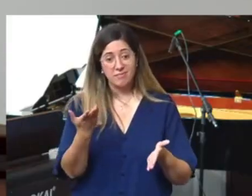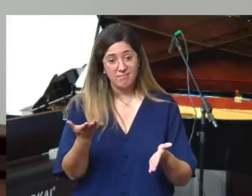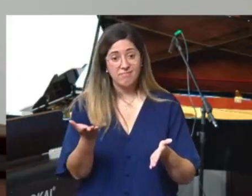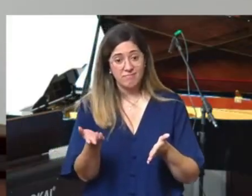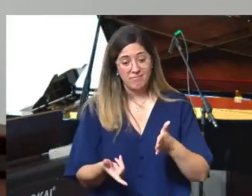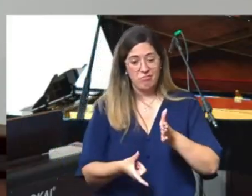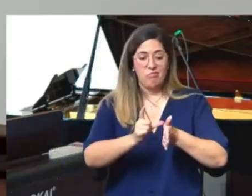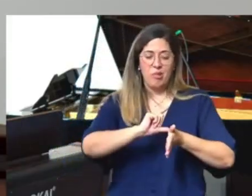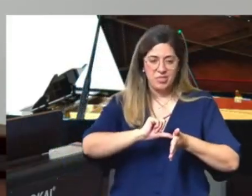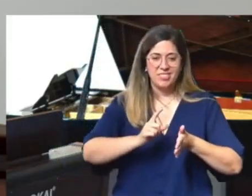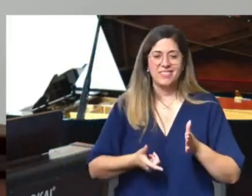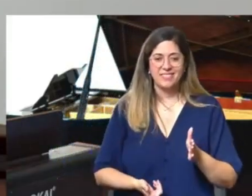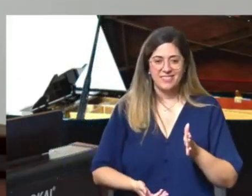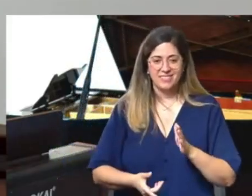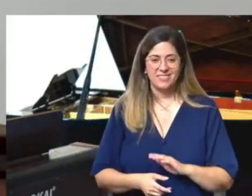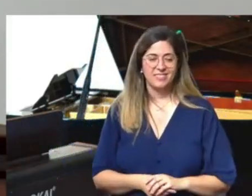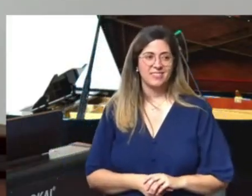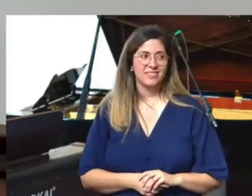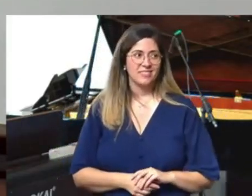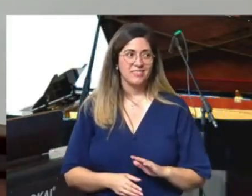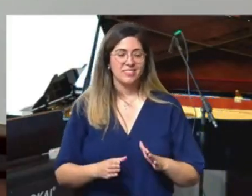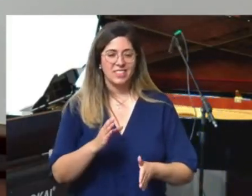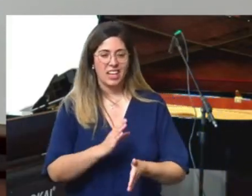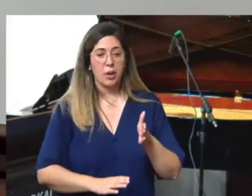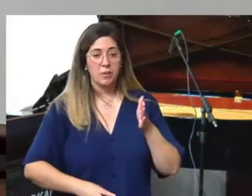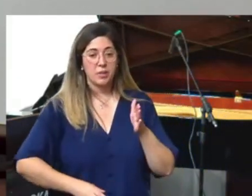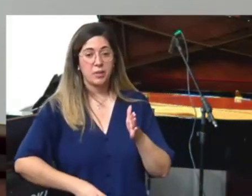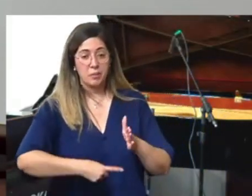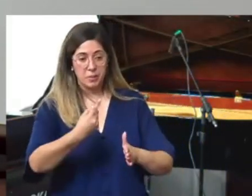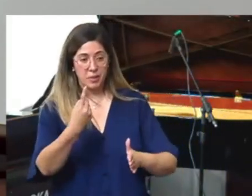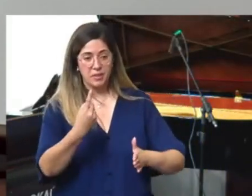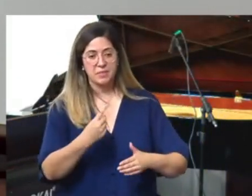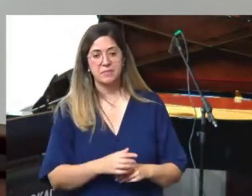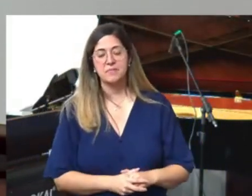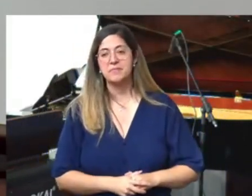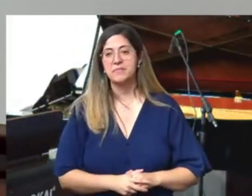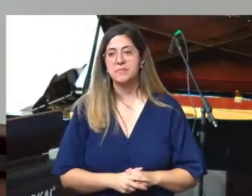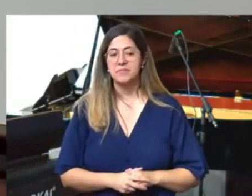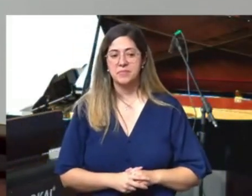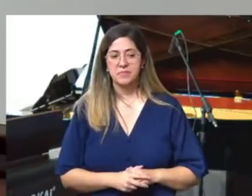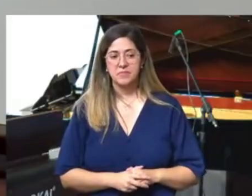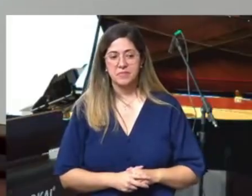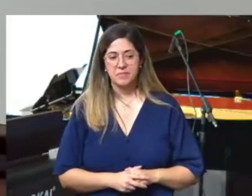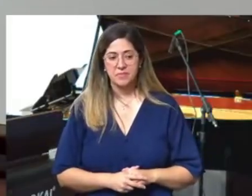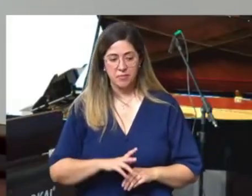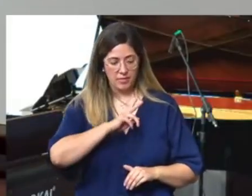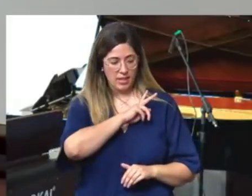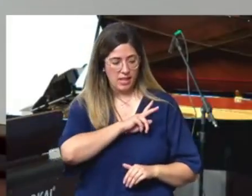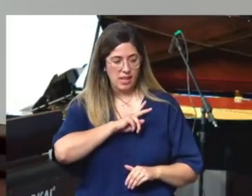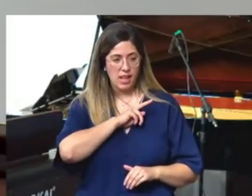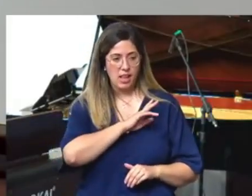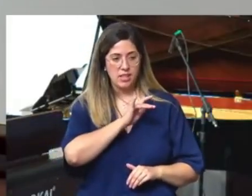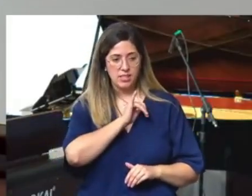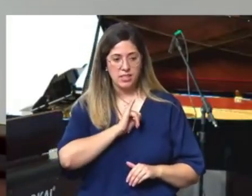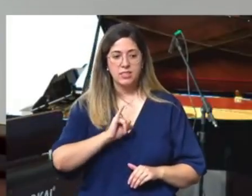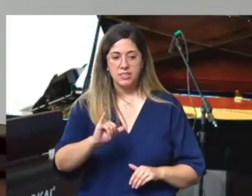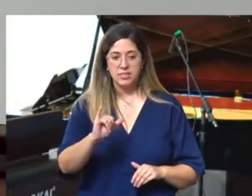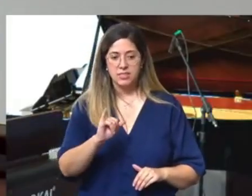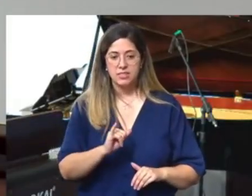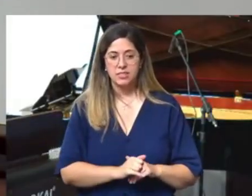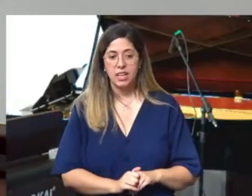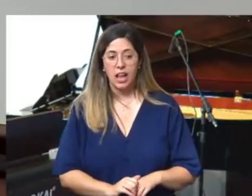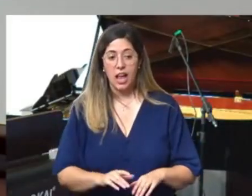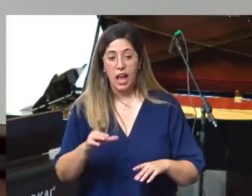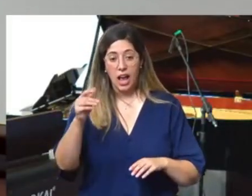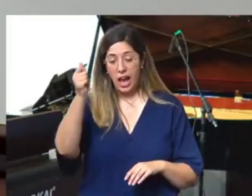na sua Bíblia e olhemos para o capítulo de número 1, quando Paulo diz: Paulo, servo de Deus e apóstolo de Jesus Cristo,